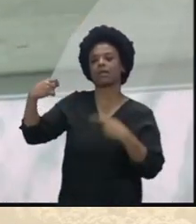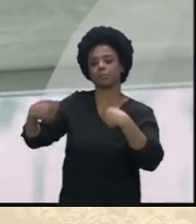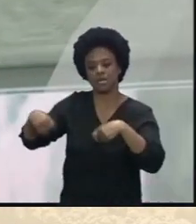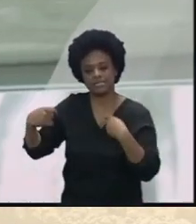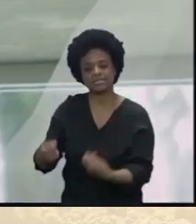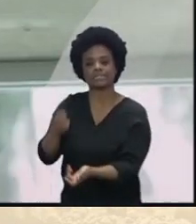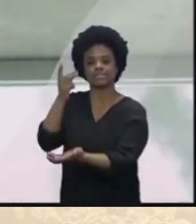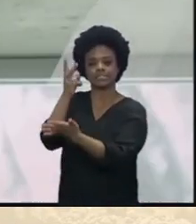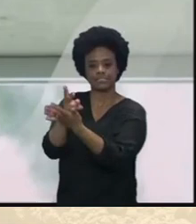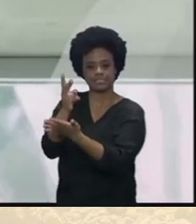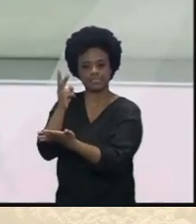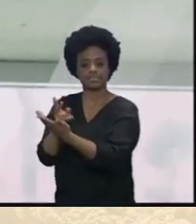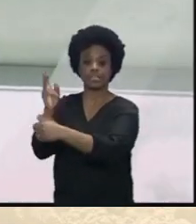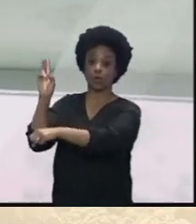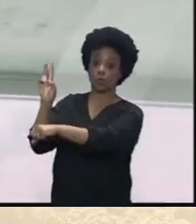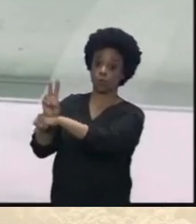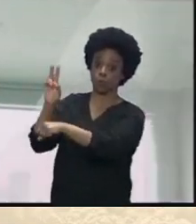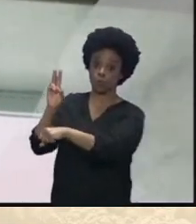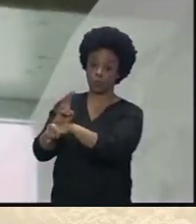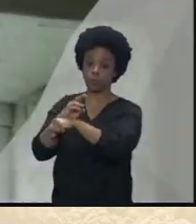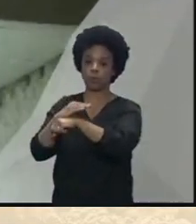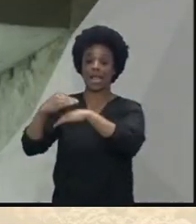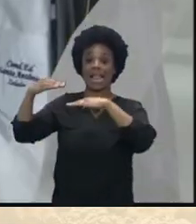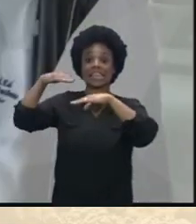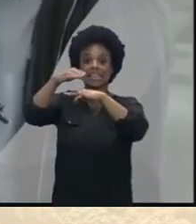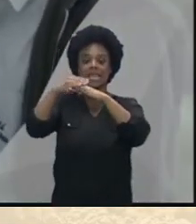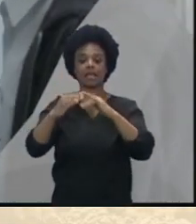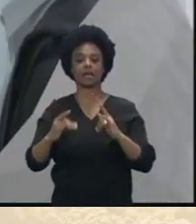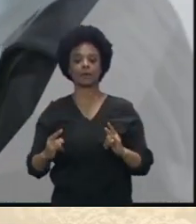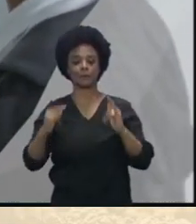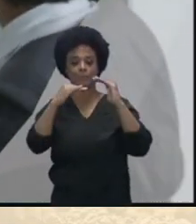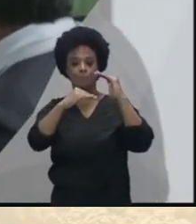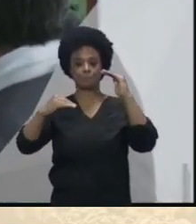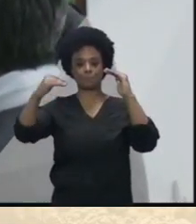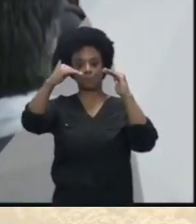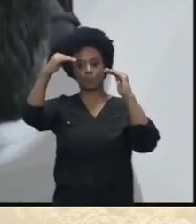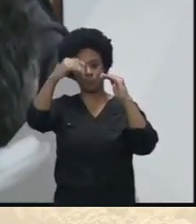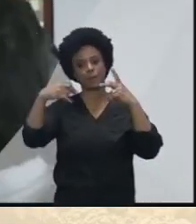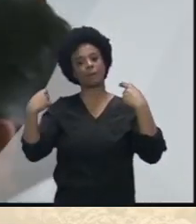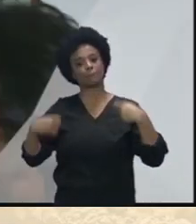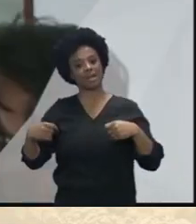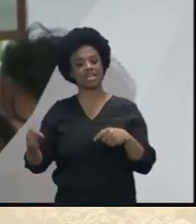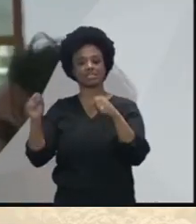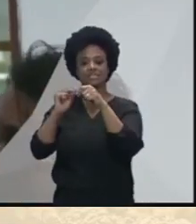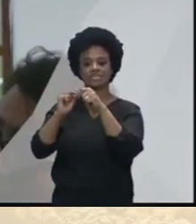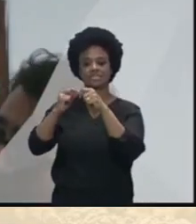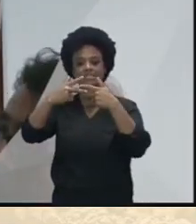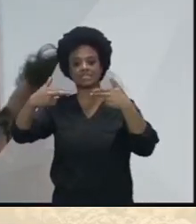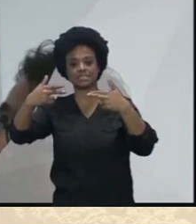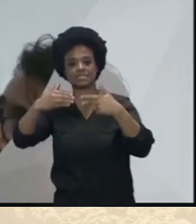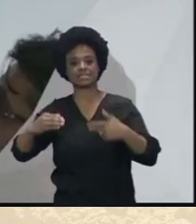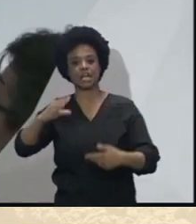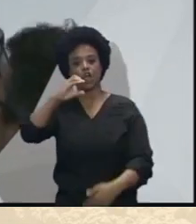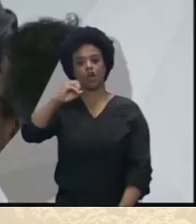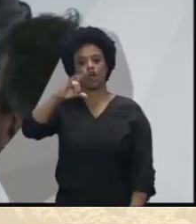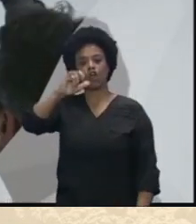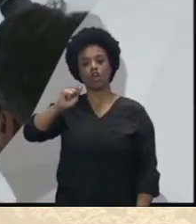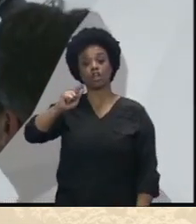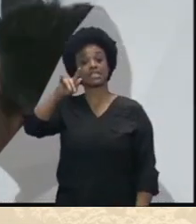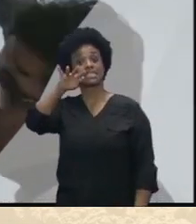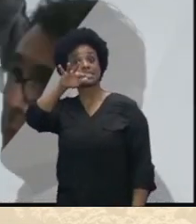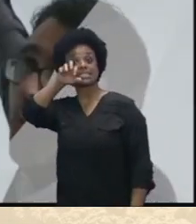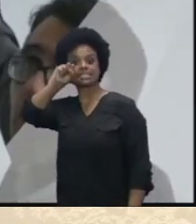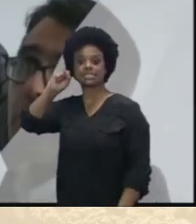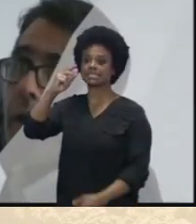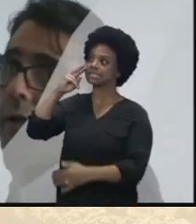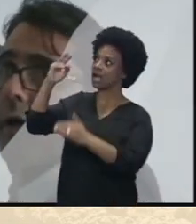constantes manutenções. Dentro dos apartamentos, os moradores também dão seu jeitinho. O gesso ele segura um pouco,